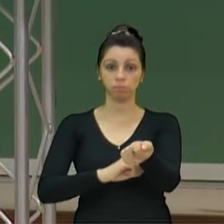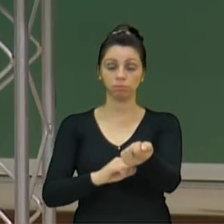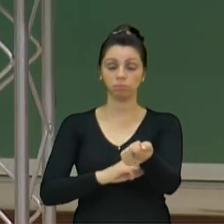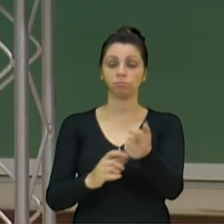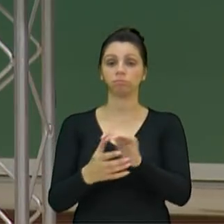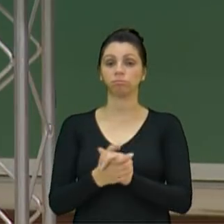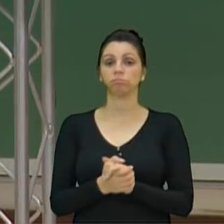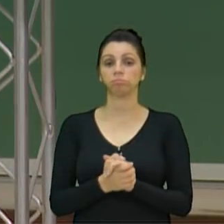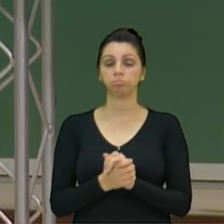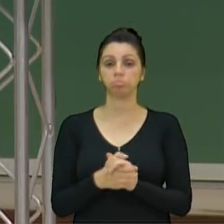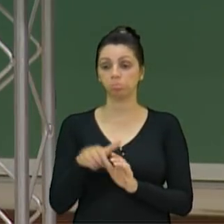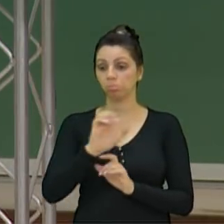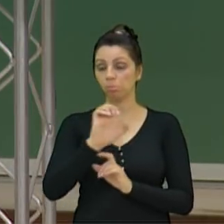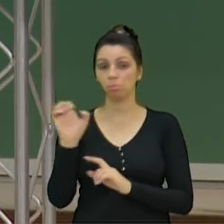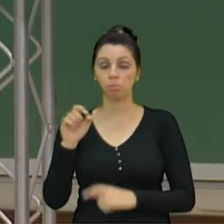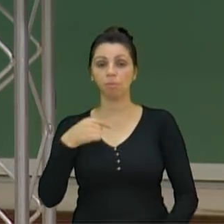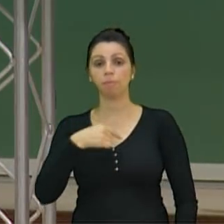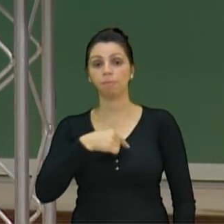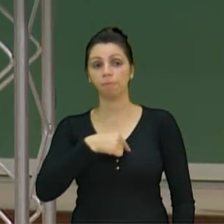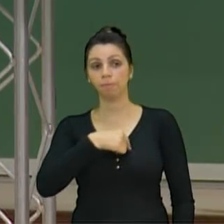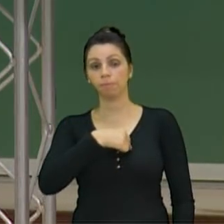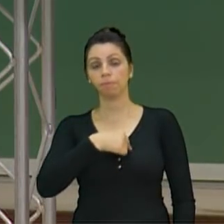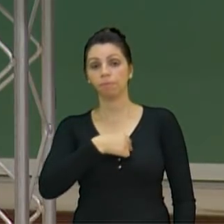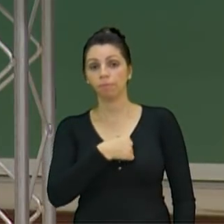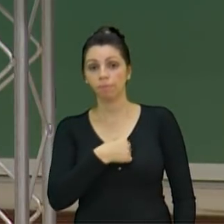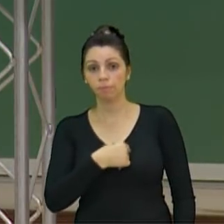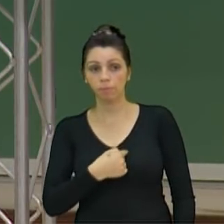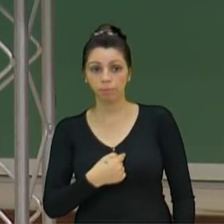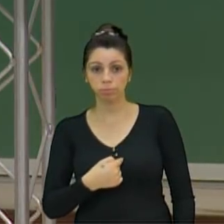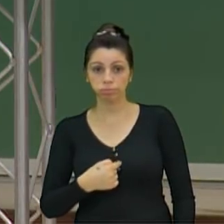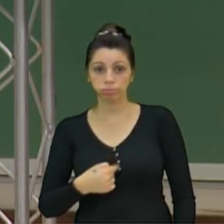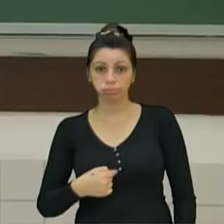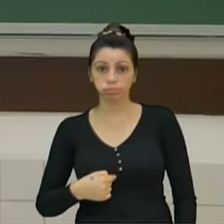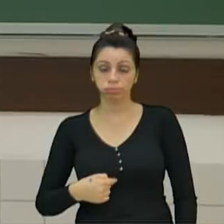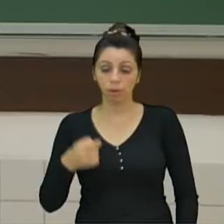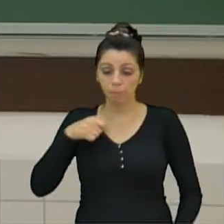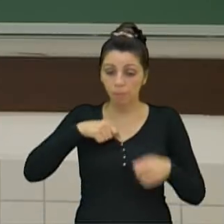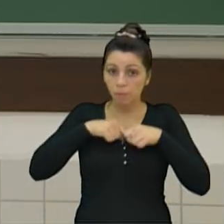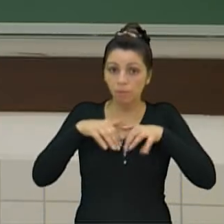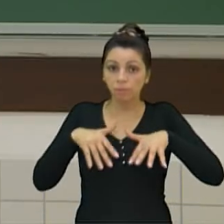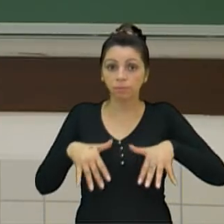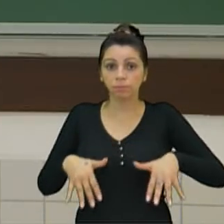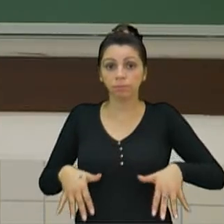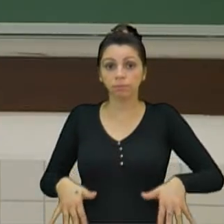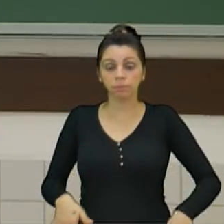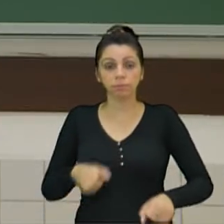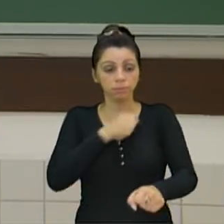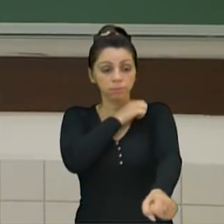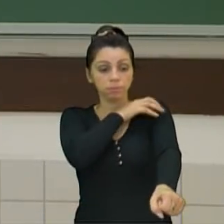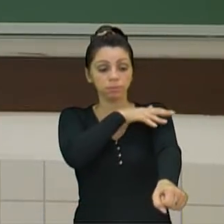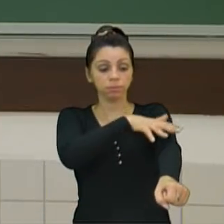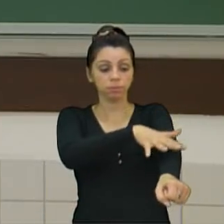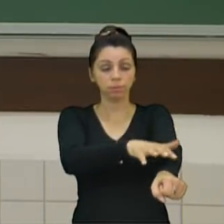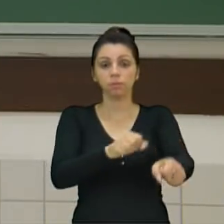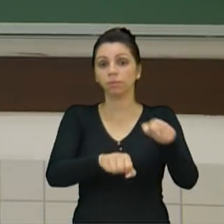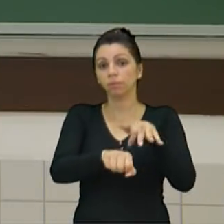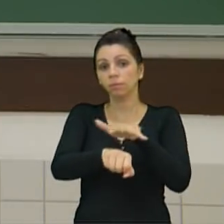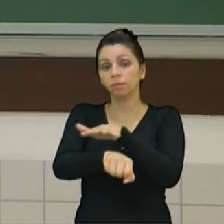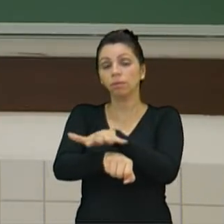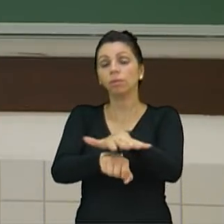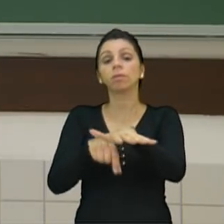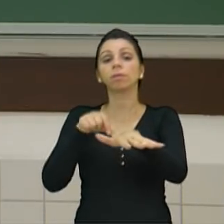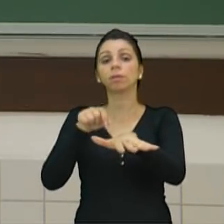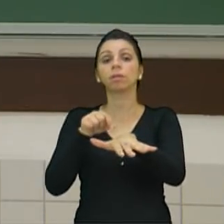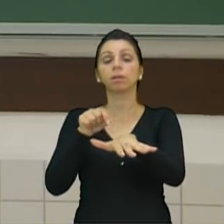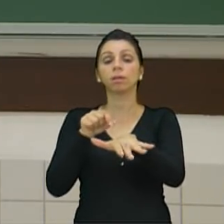sair dali do lado esquerdo do coração, vai seguir para onde? Para o corpo inteiro, através da artéria aorta.